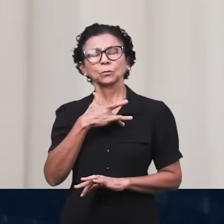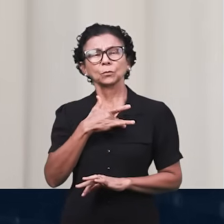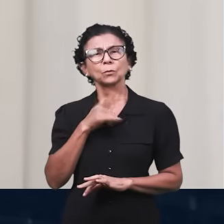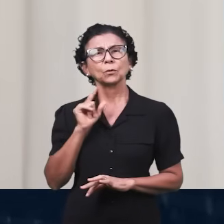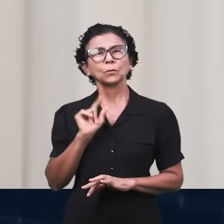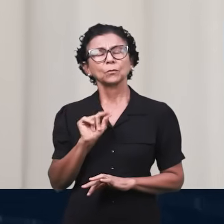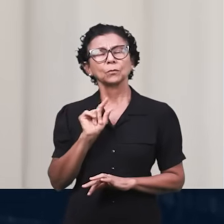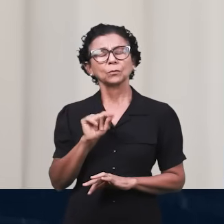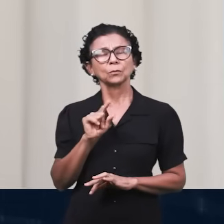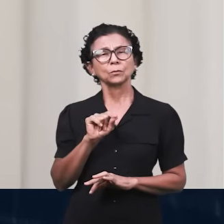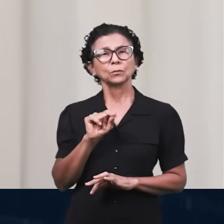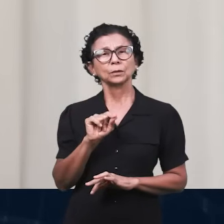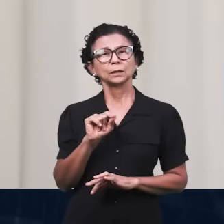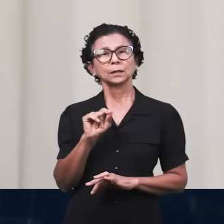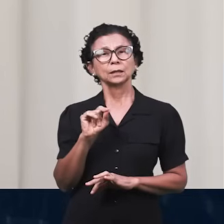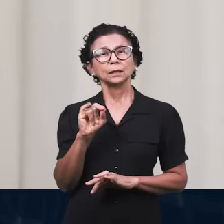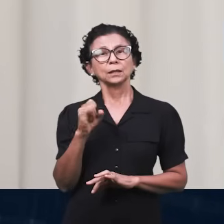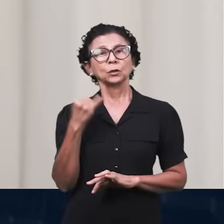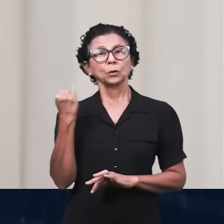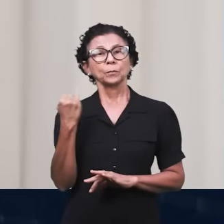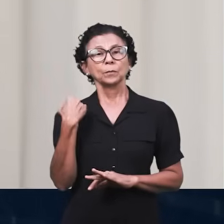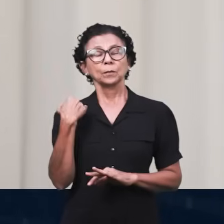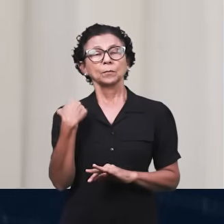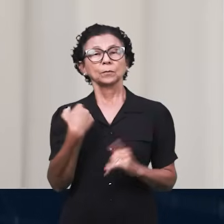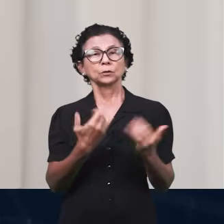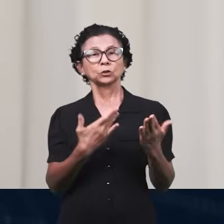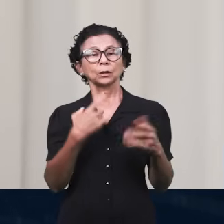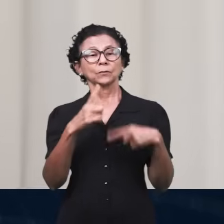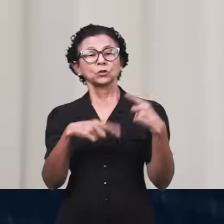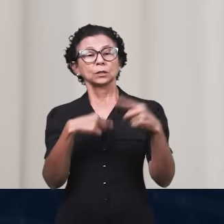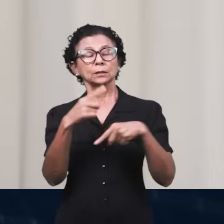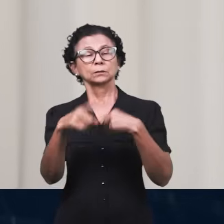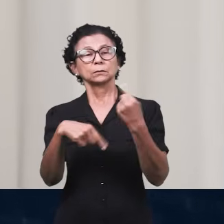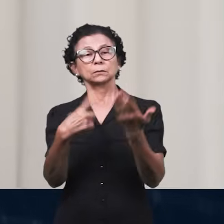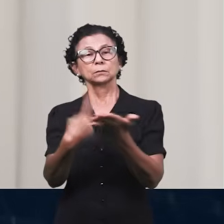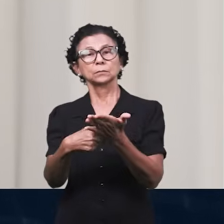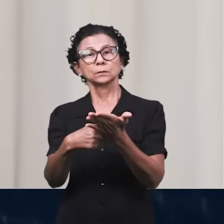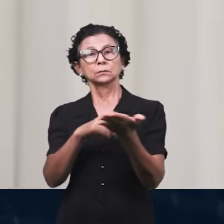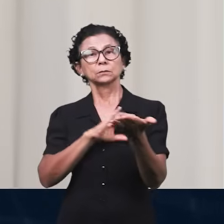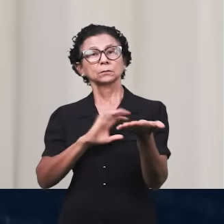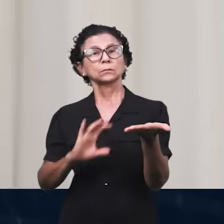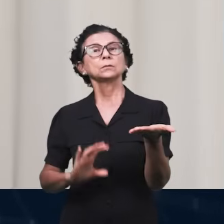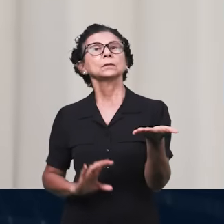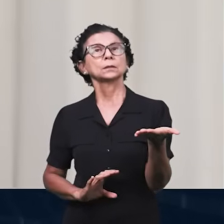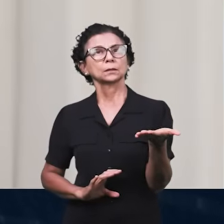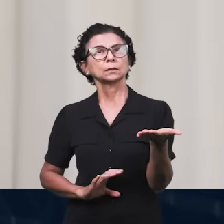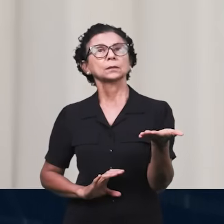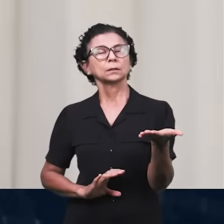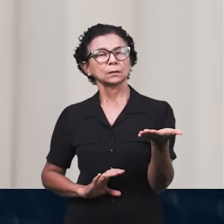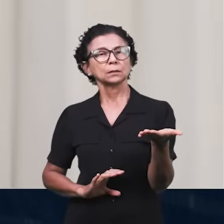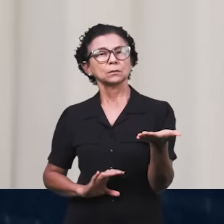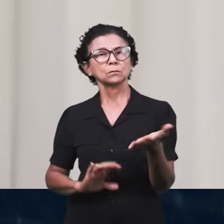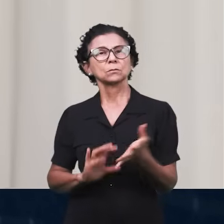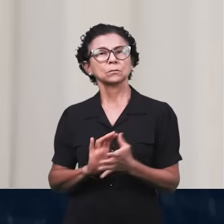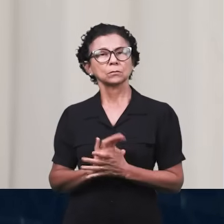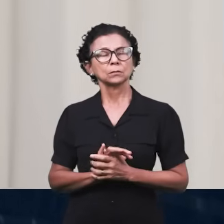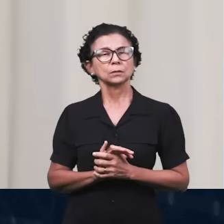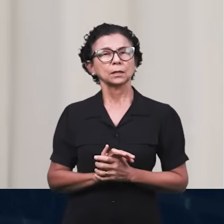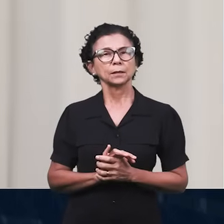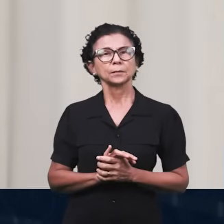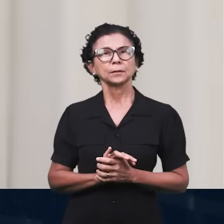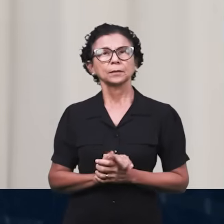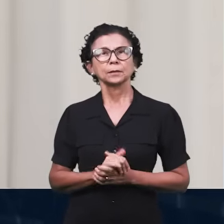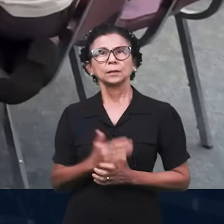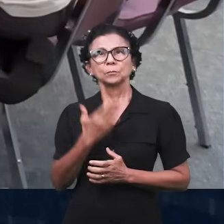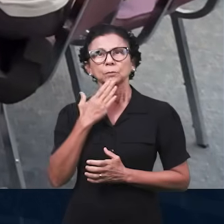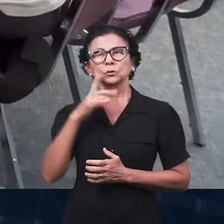foi sobre a importância de formar uma geração jovem comprometida com Cristo, buscando os dons de Deus e a